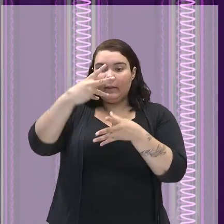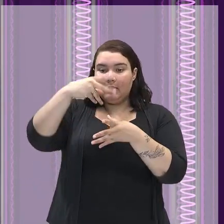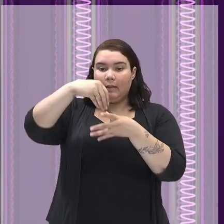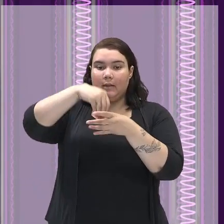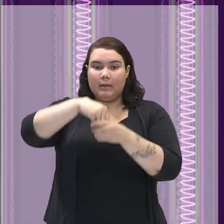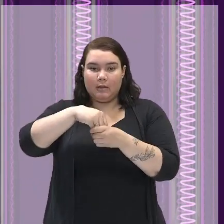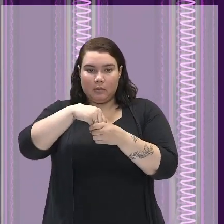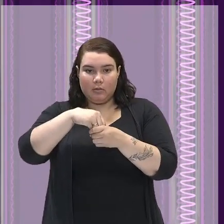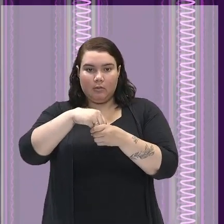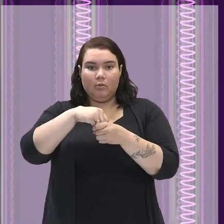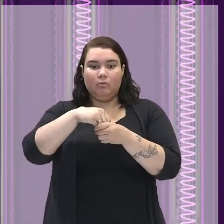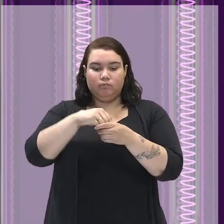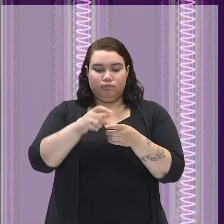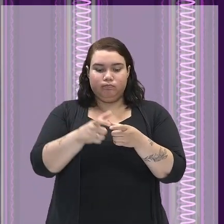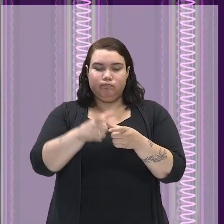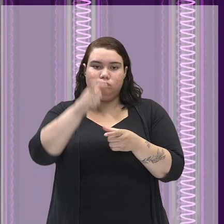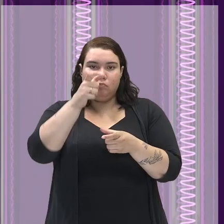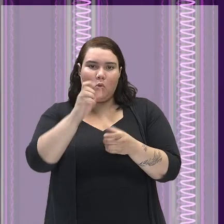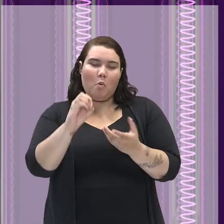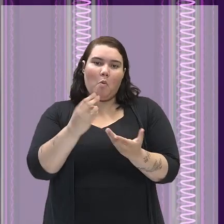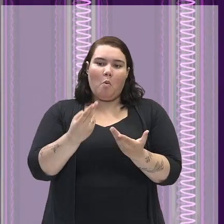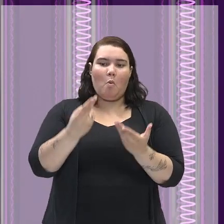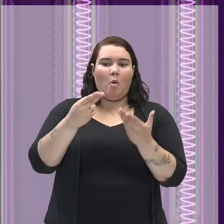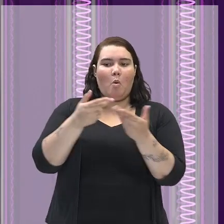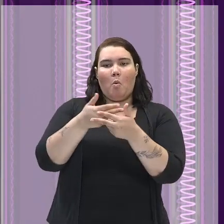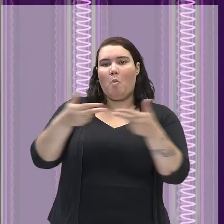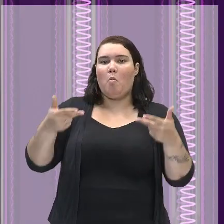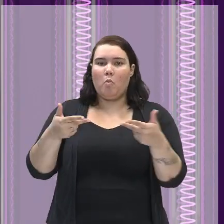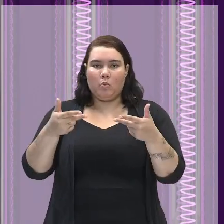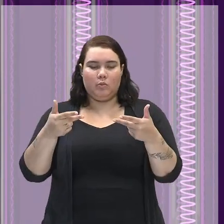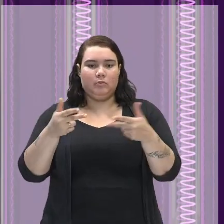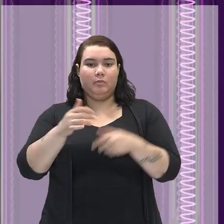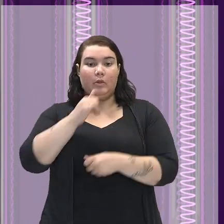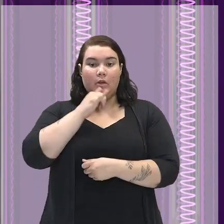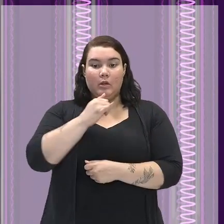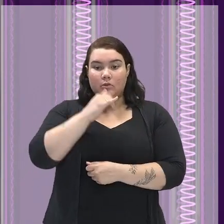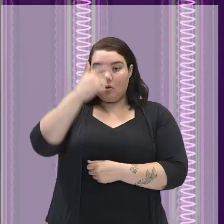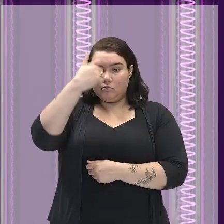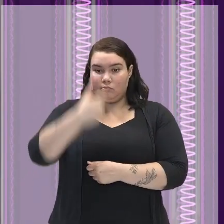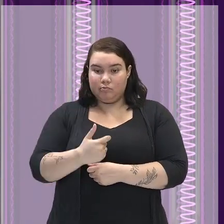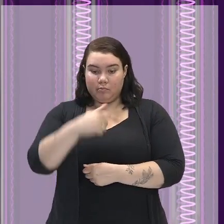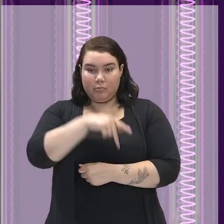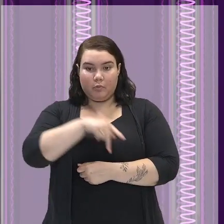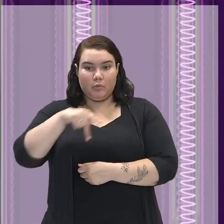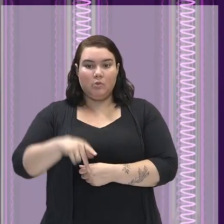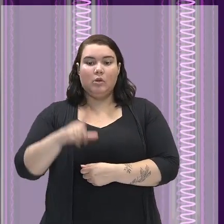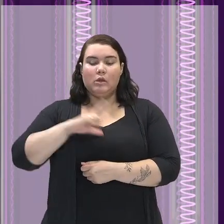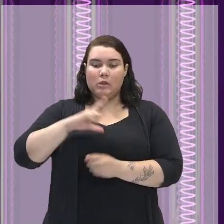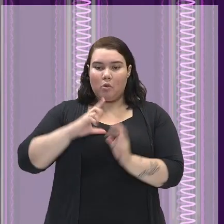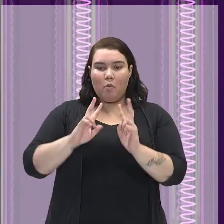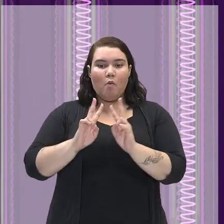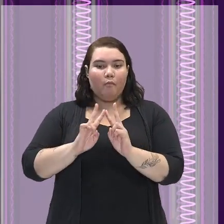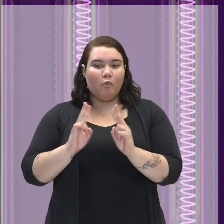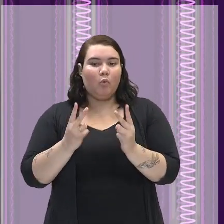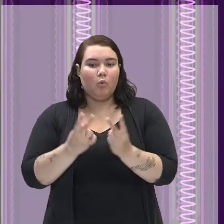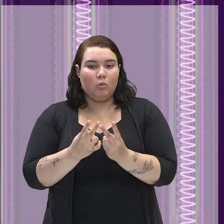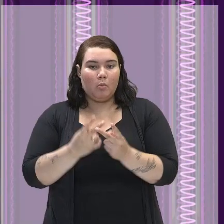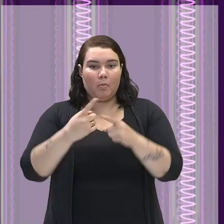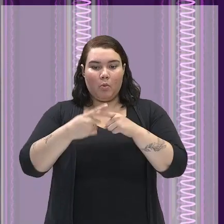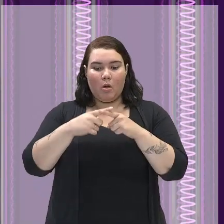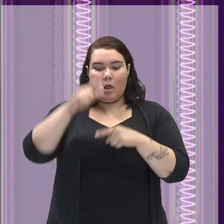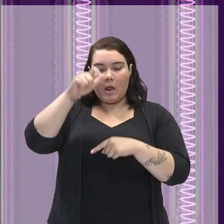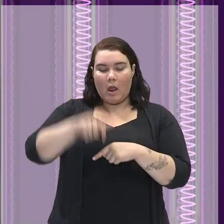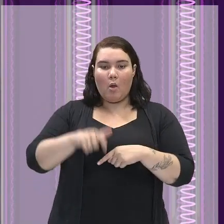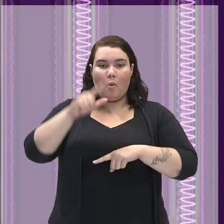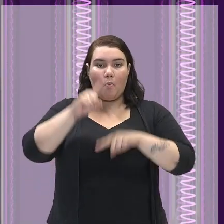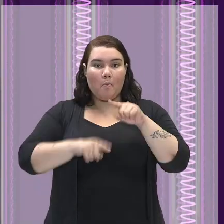um corpo. Então, por exemplo, eu, professor Aldemir, possuo volume. Por quê? Porque eu sou um